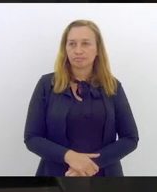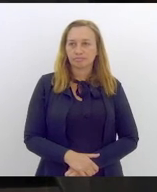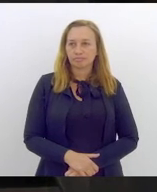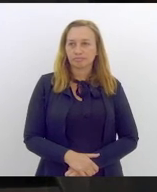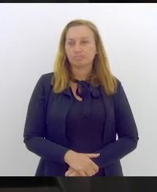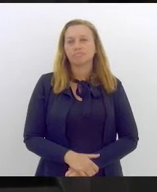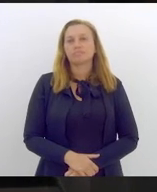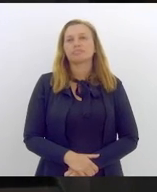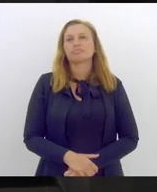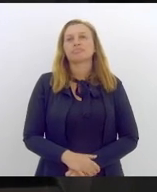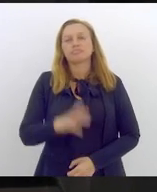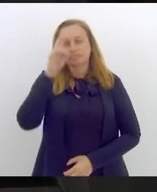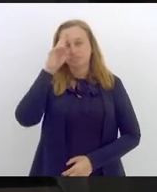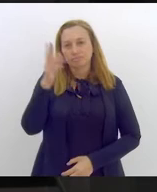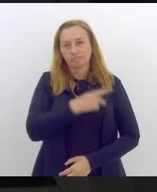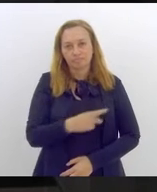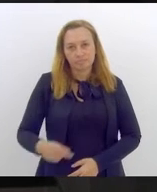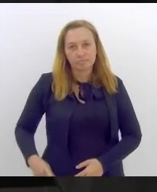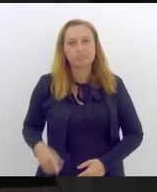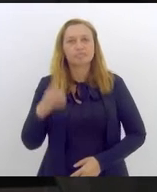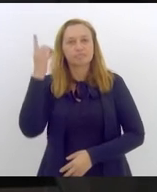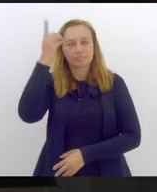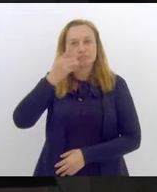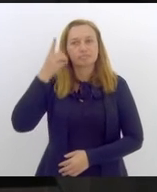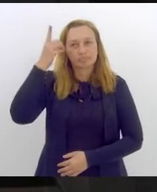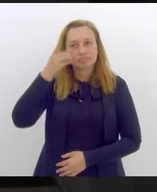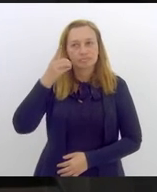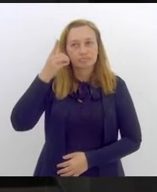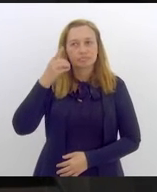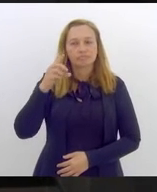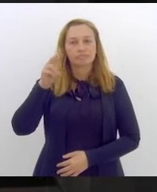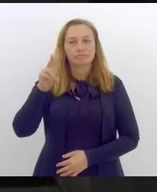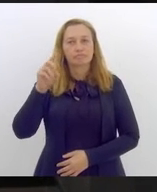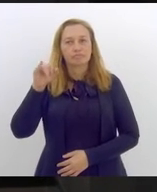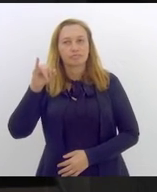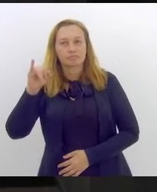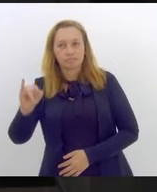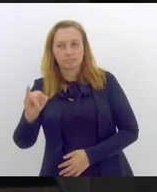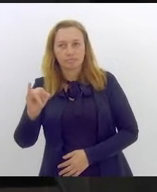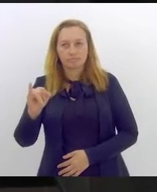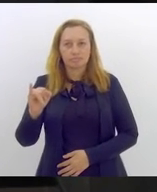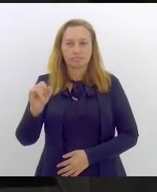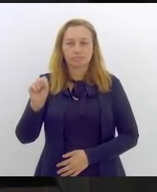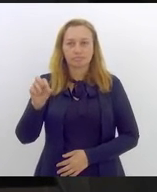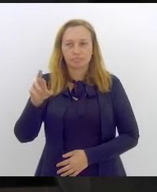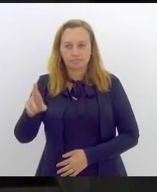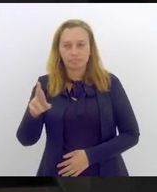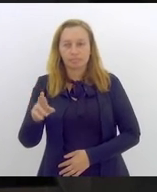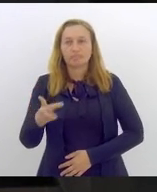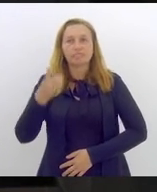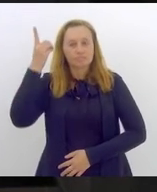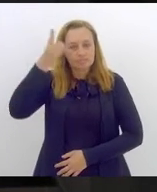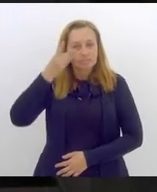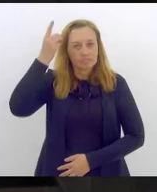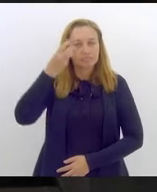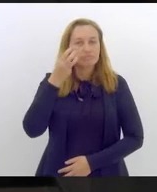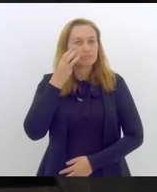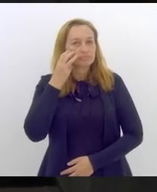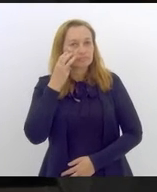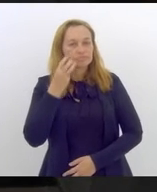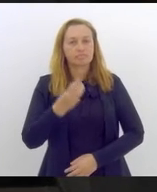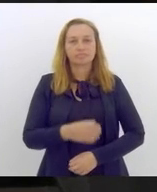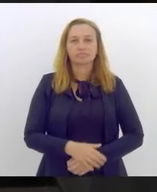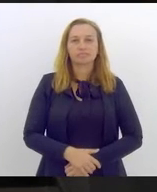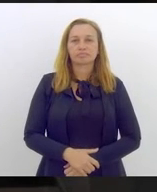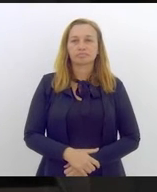senhor presidente Deputado Valda Ceasa senhor Deputado waldeck Carneiro